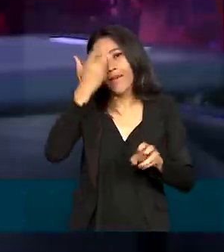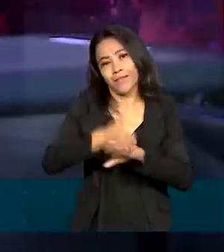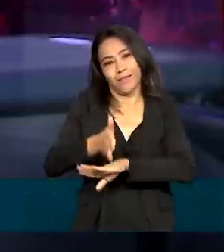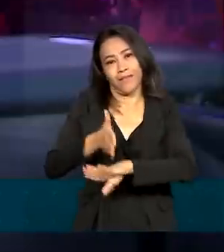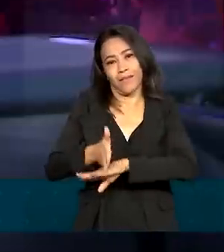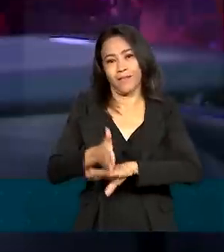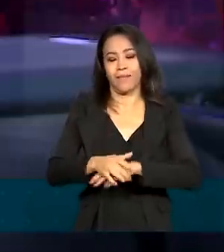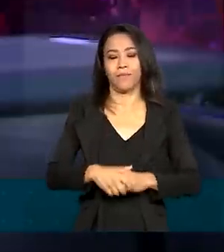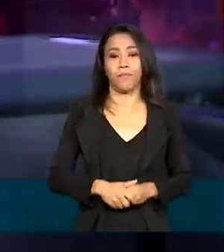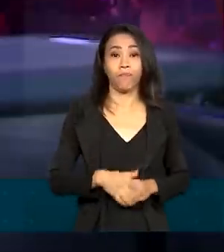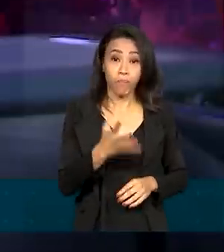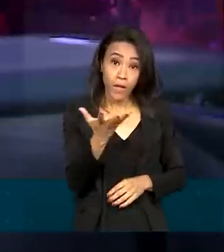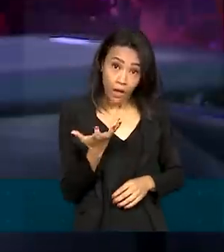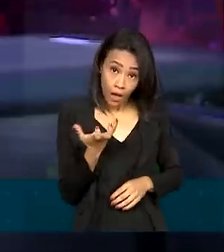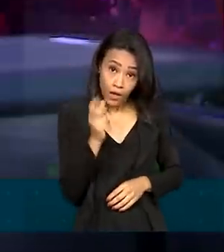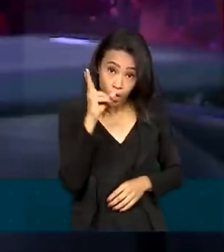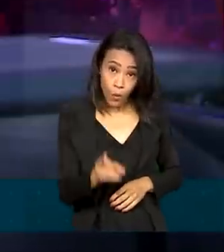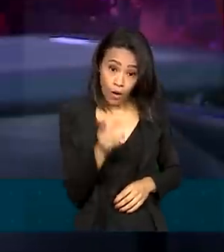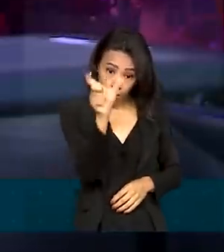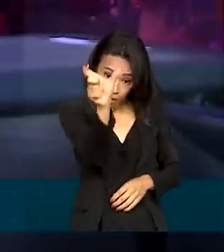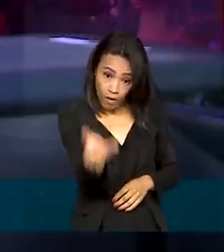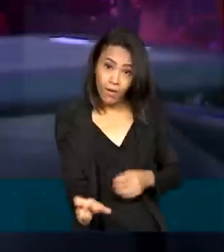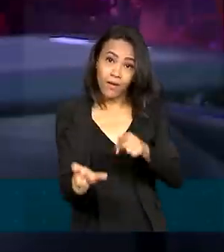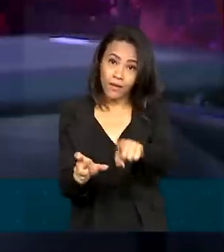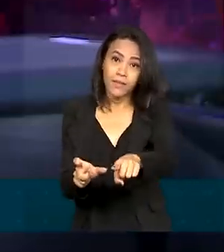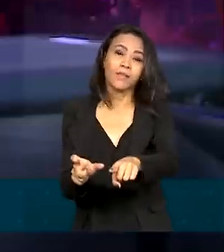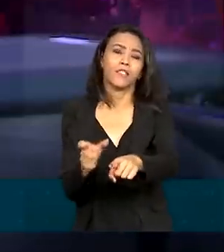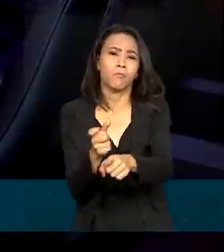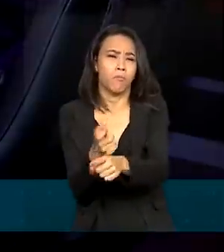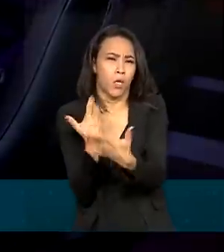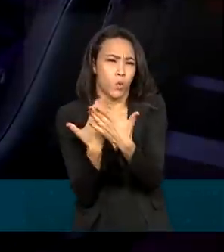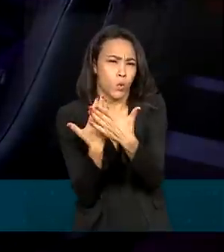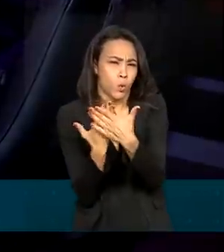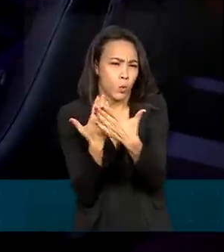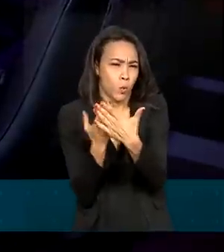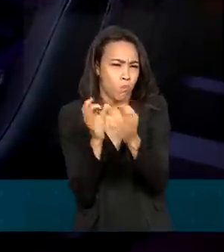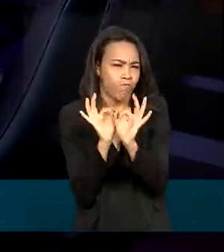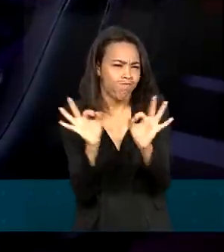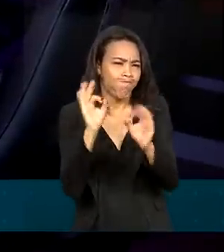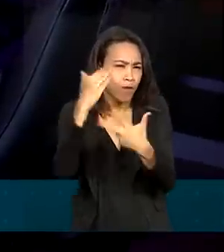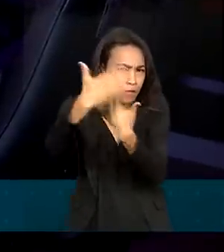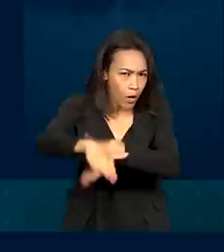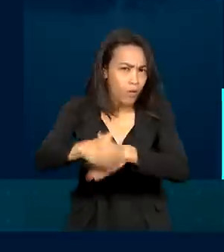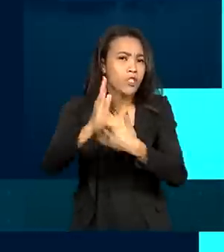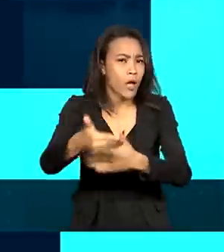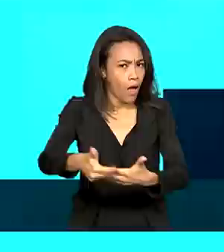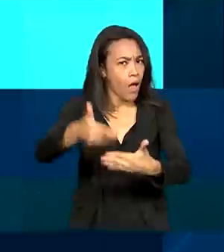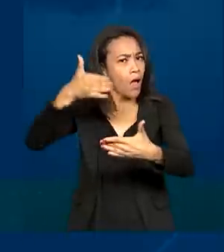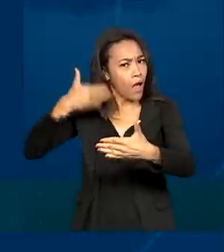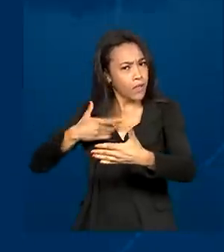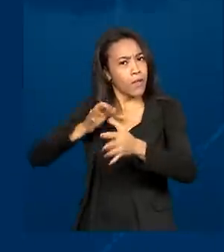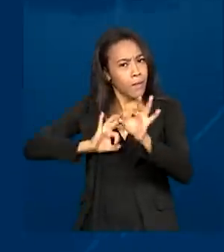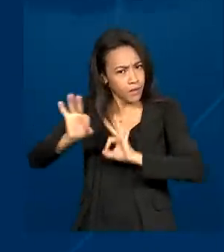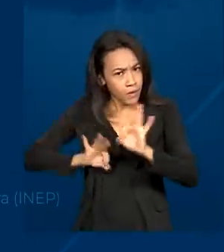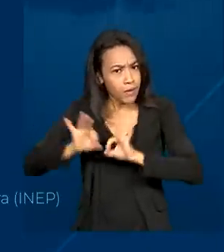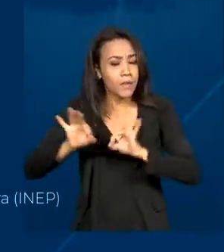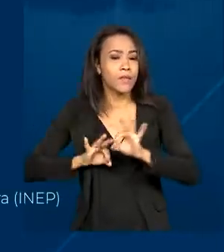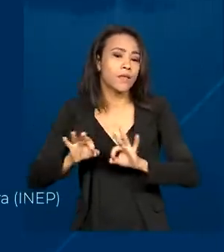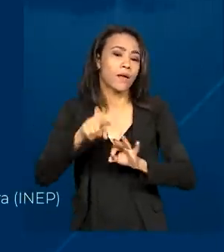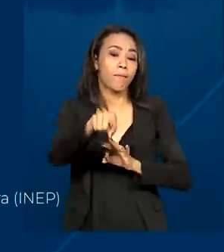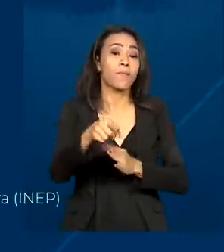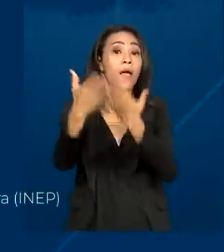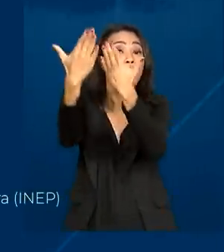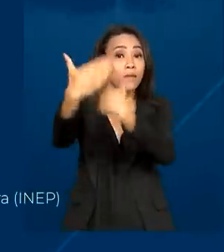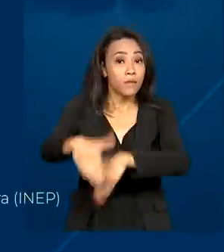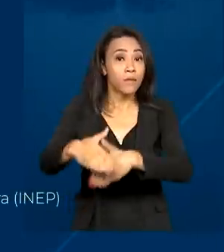quem quiser fazer como Gustavo e chegar afiado no ENEM já pode se programar as inscrições para o examinar